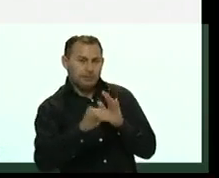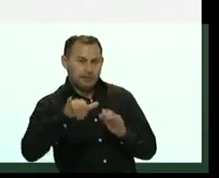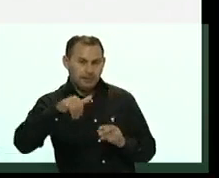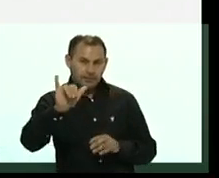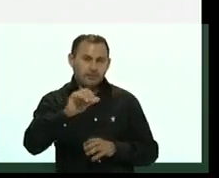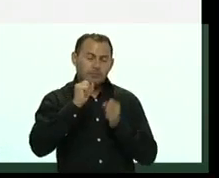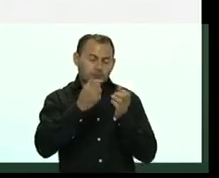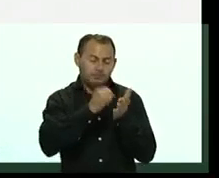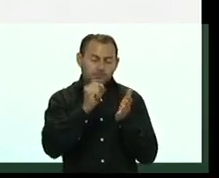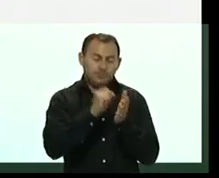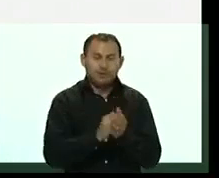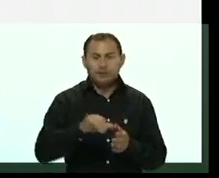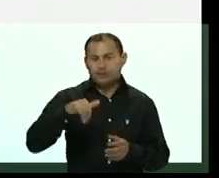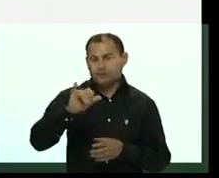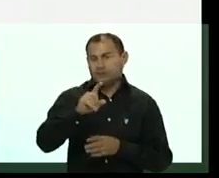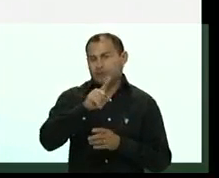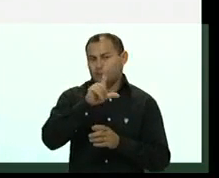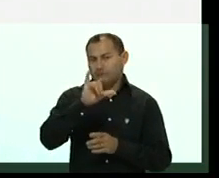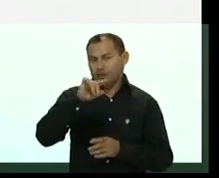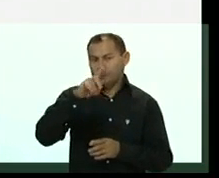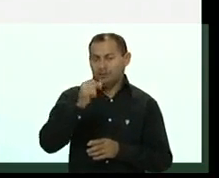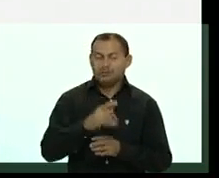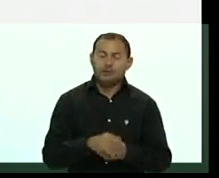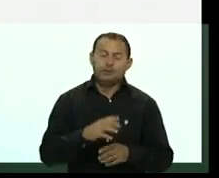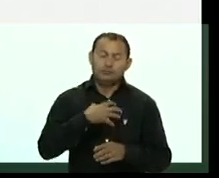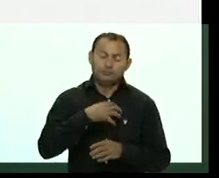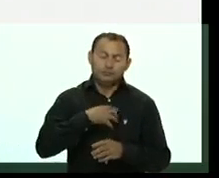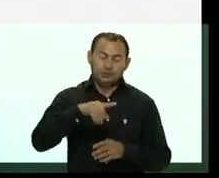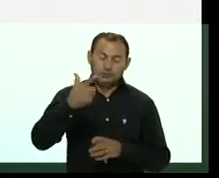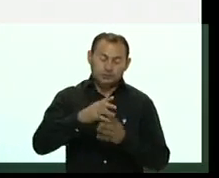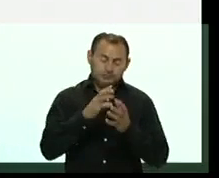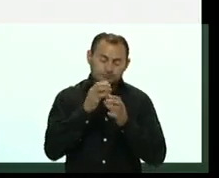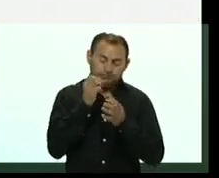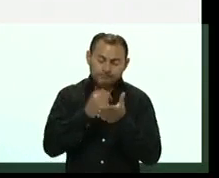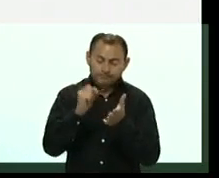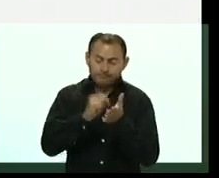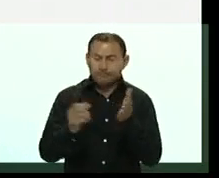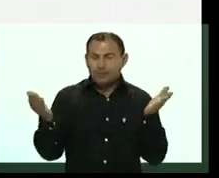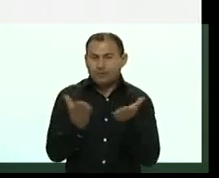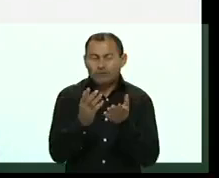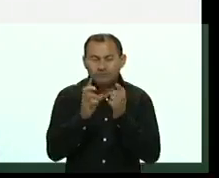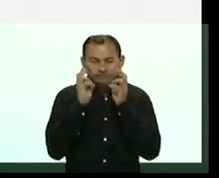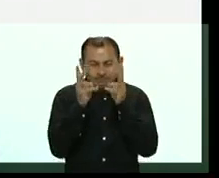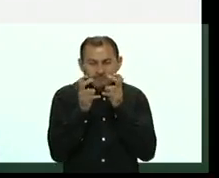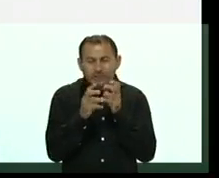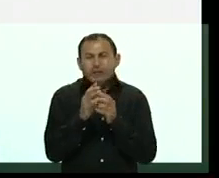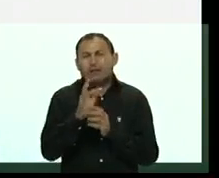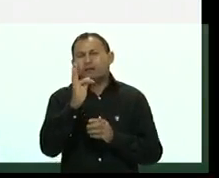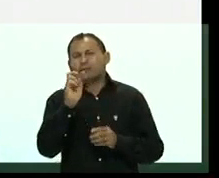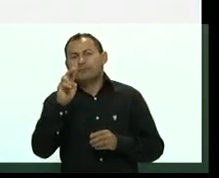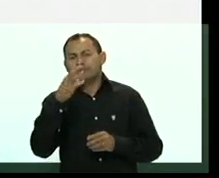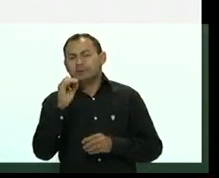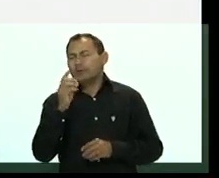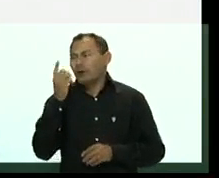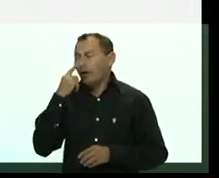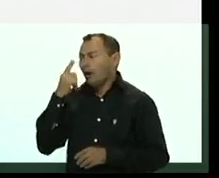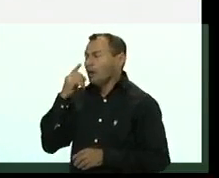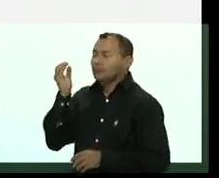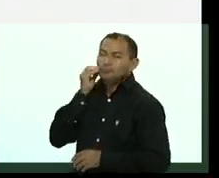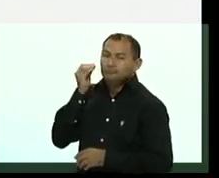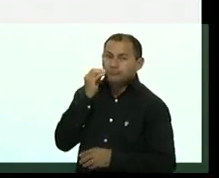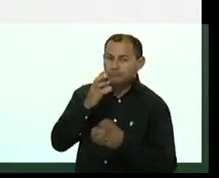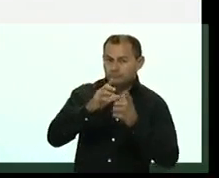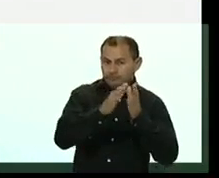eu posso escrever y', tá? Que é uma outra forma de escrever. E agora a gente vai identificar quem são as funções. Eu vou tentar fazer